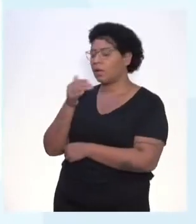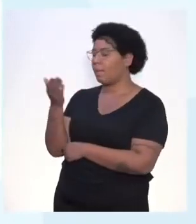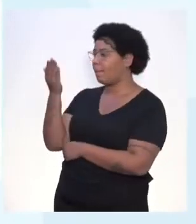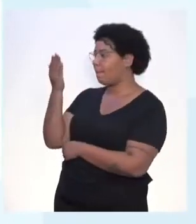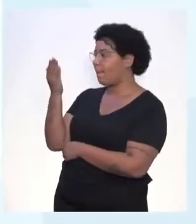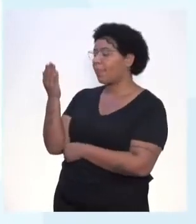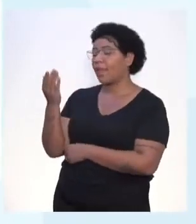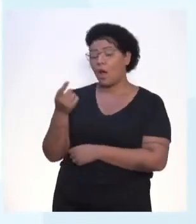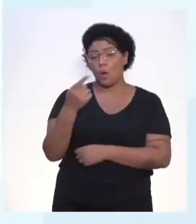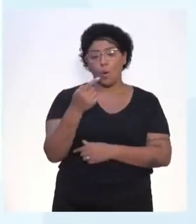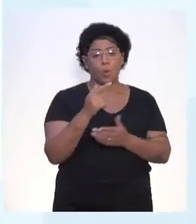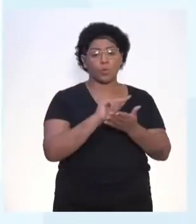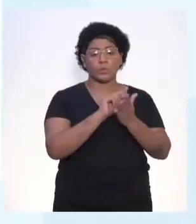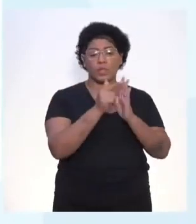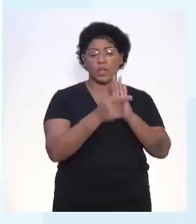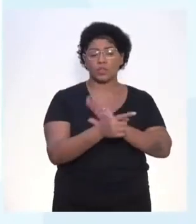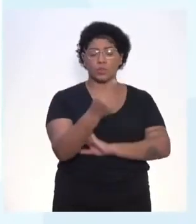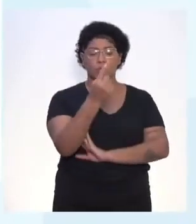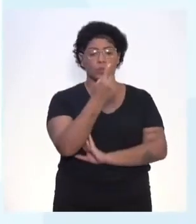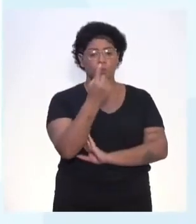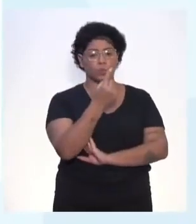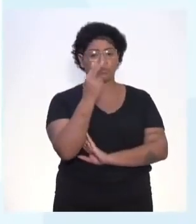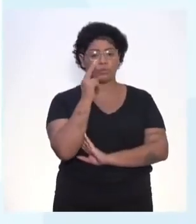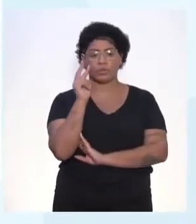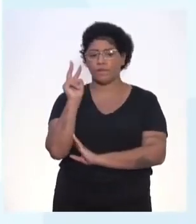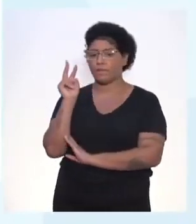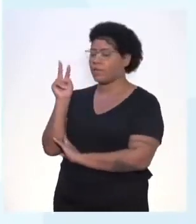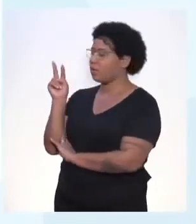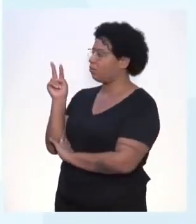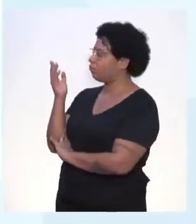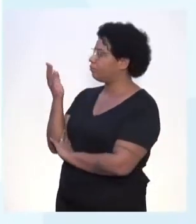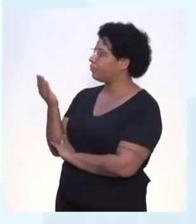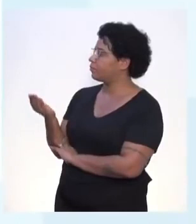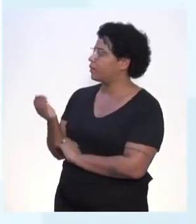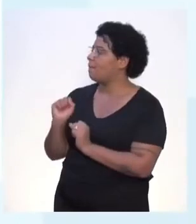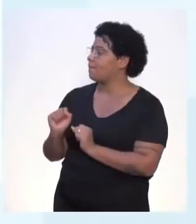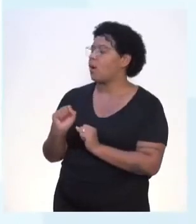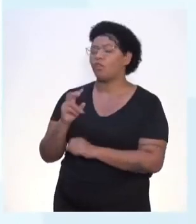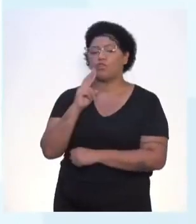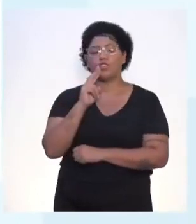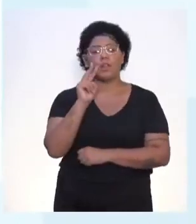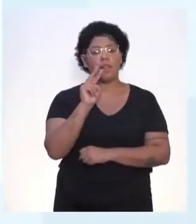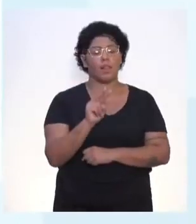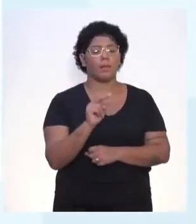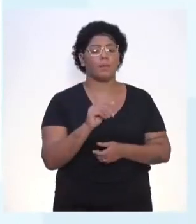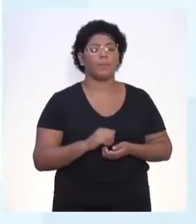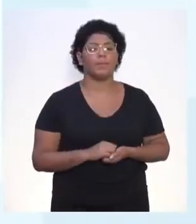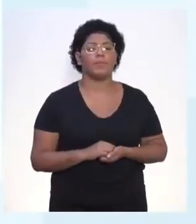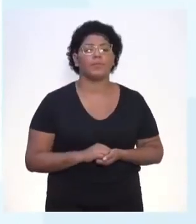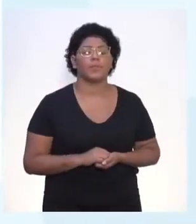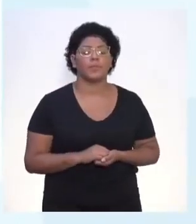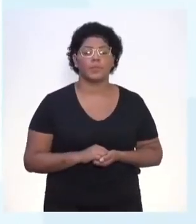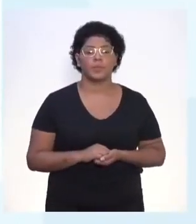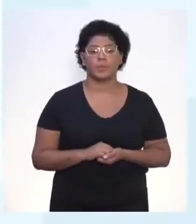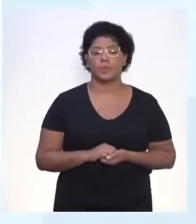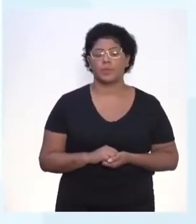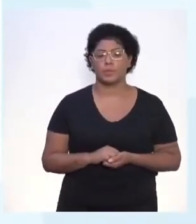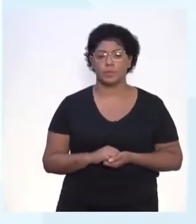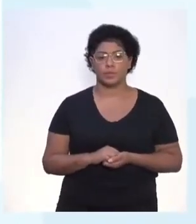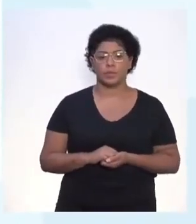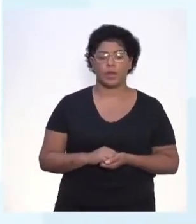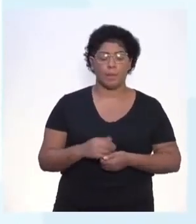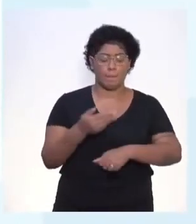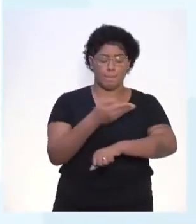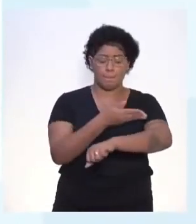texto 1, né? Eu vou pedir para a professora Elaine ler para mim, se for possível, esse texto 1, para a gente já falar sobre ele. Vamos lá, então.